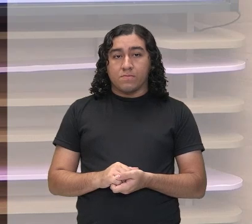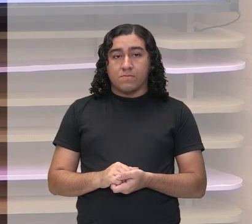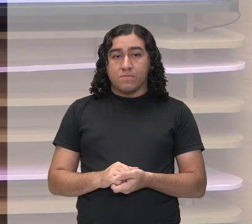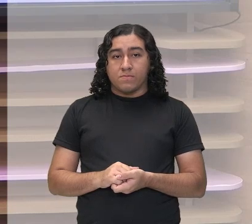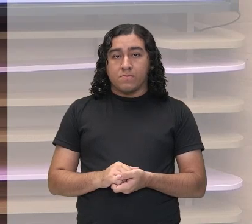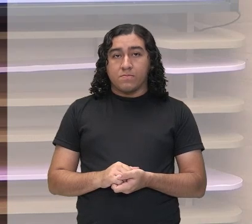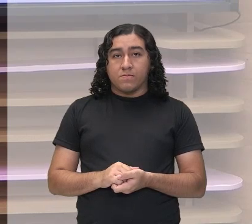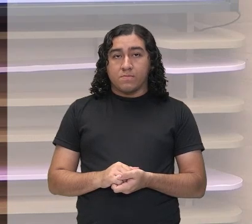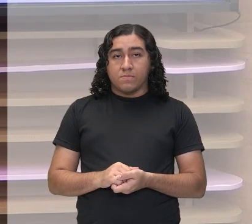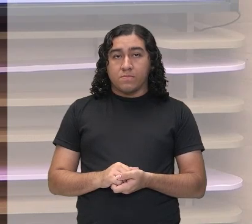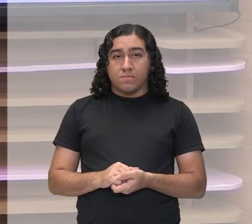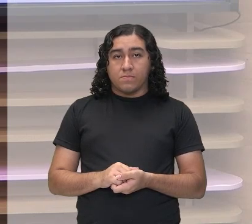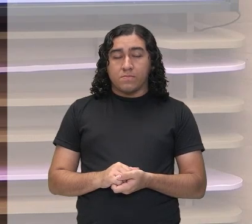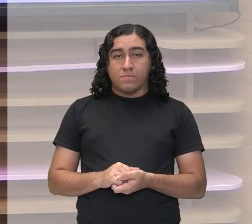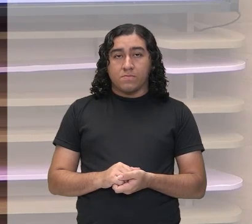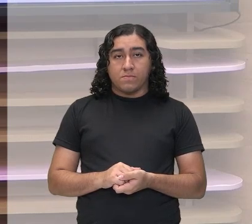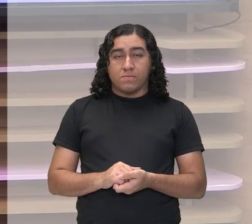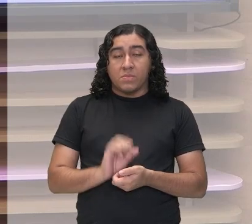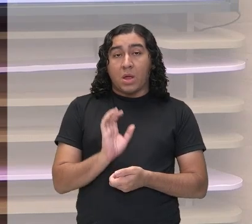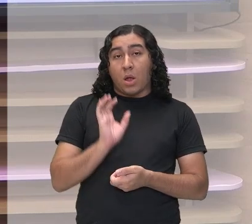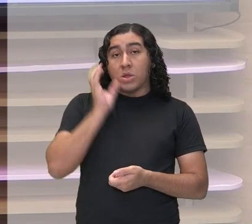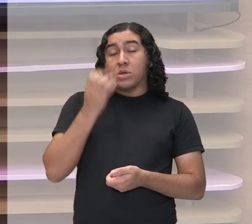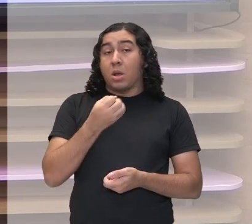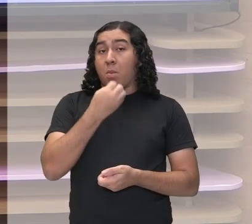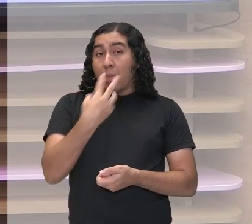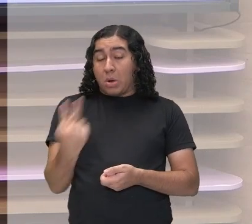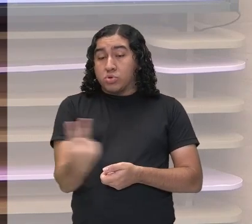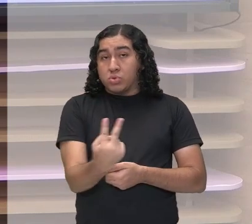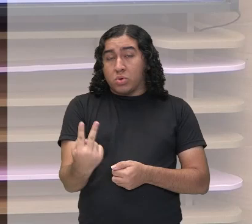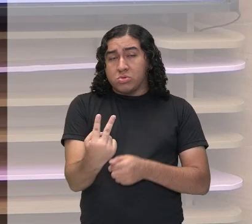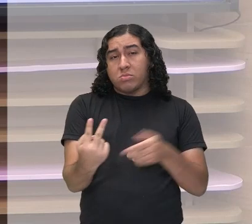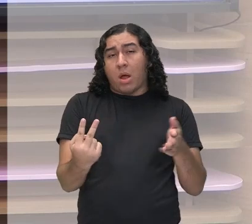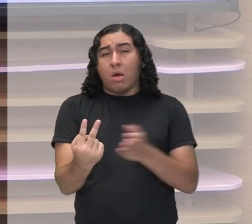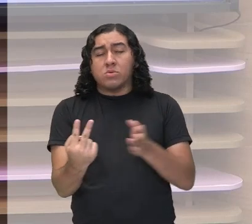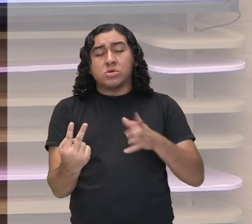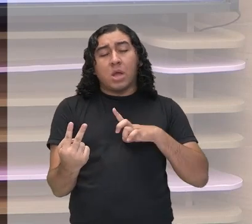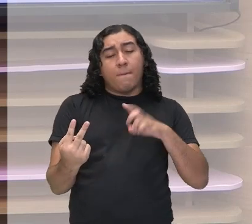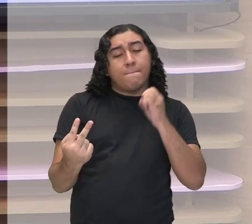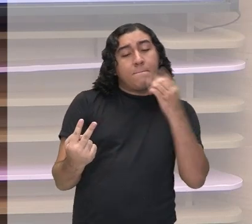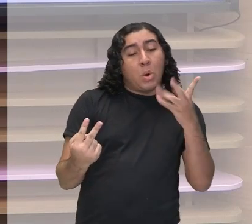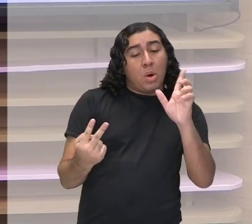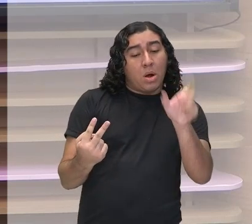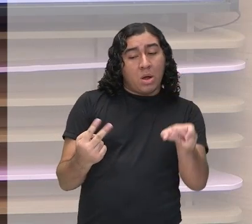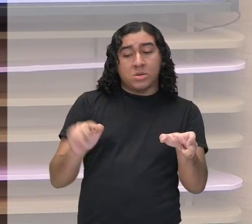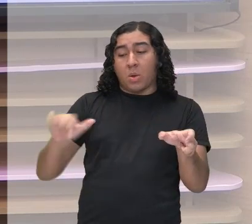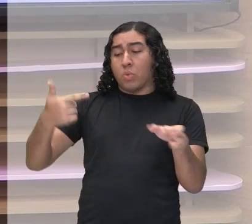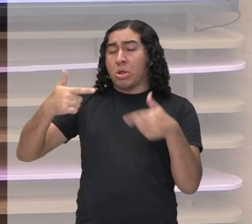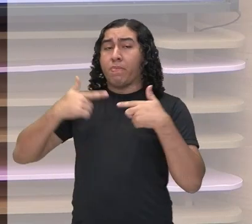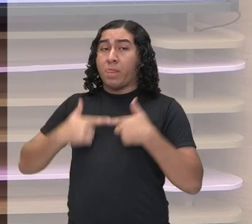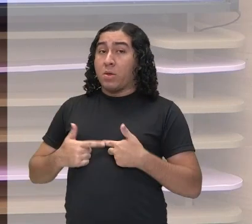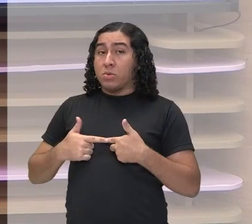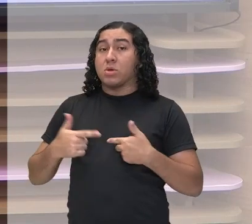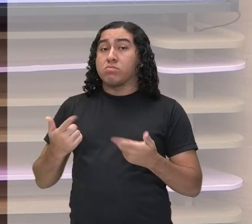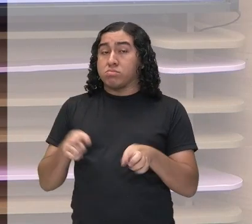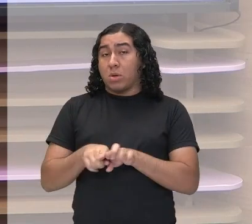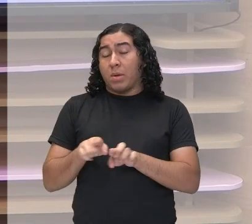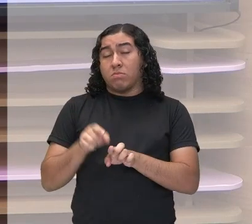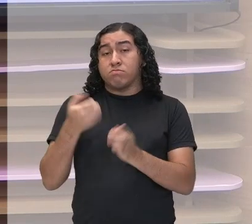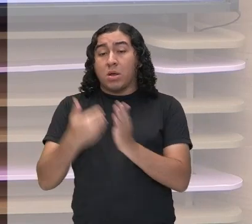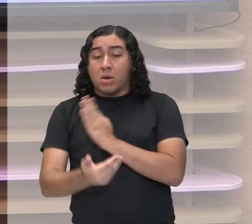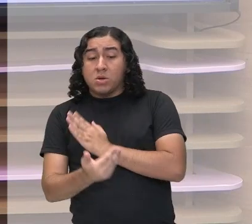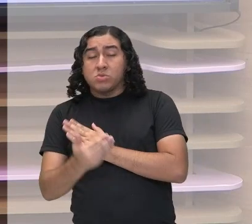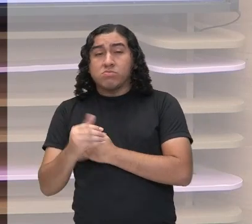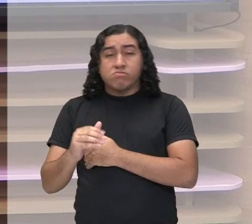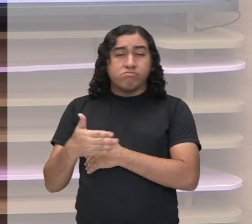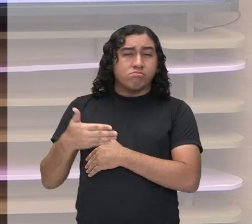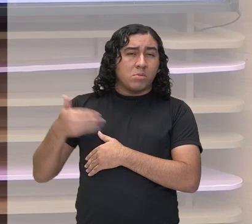benefício entre ambos, às vezes o benefício só é de uma parte, a outra fica nulo, né, na relação, nem ganha nem perde, e